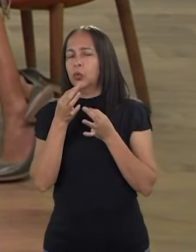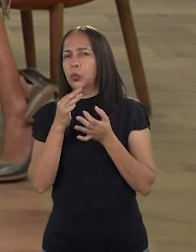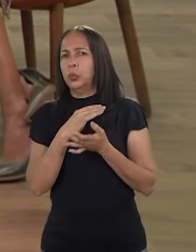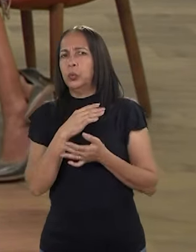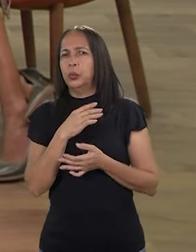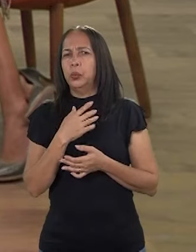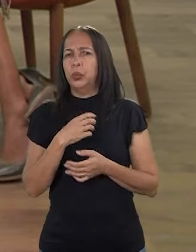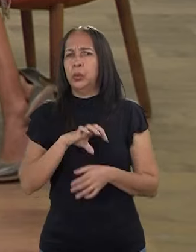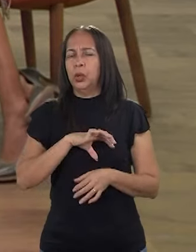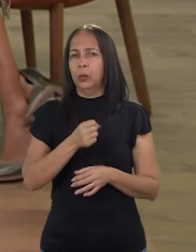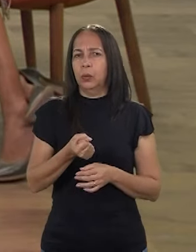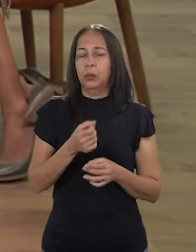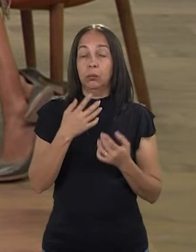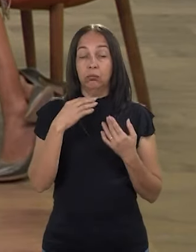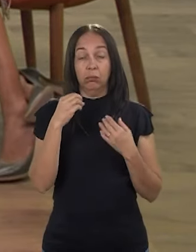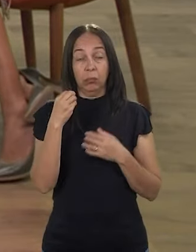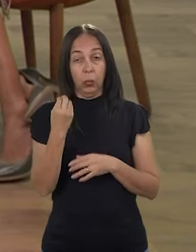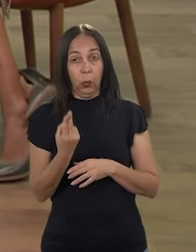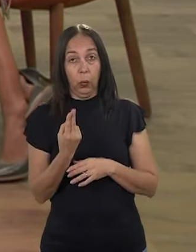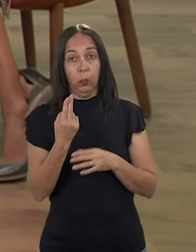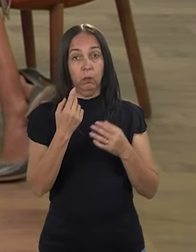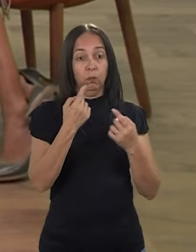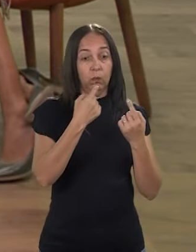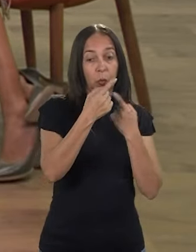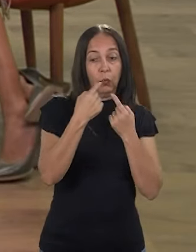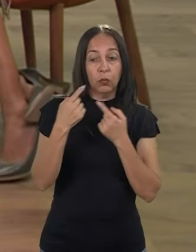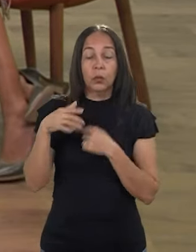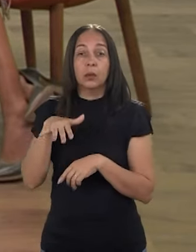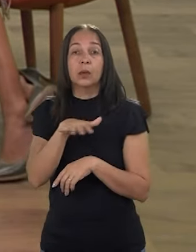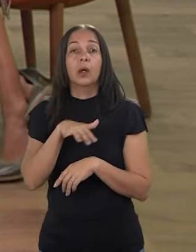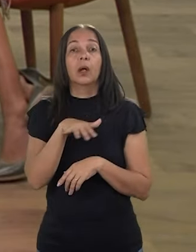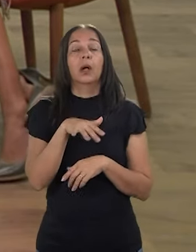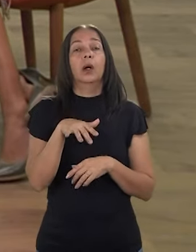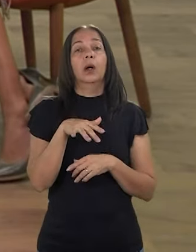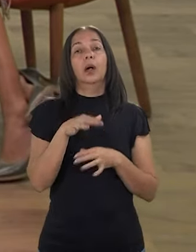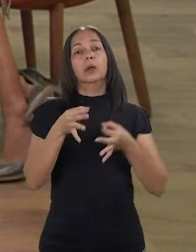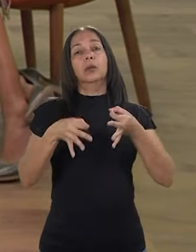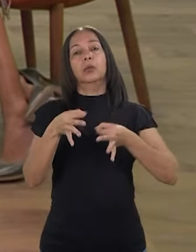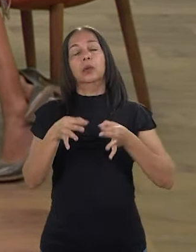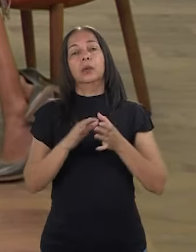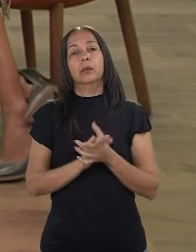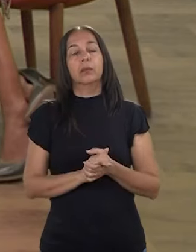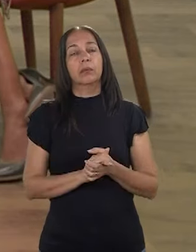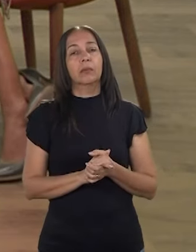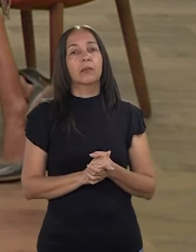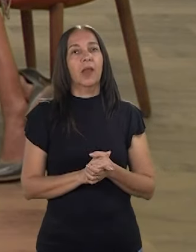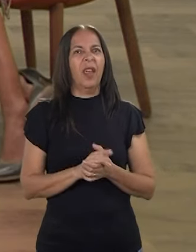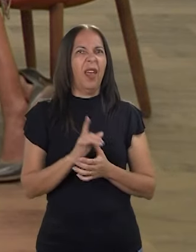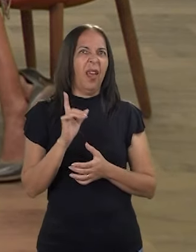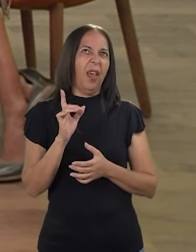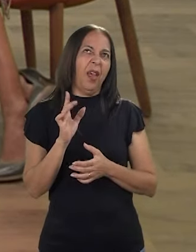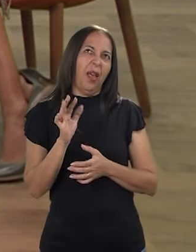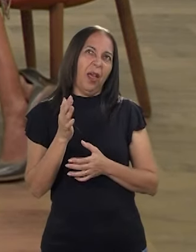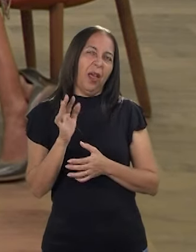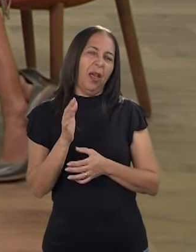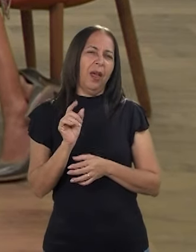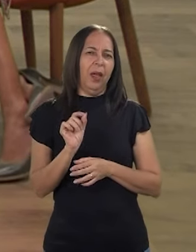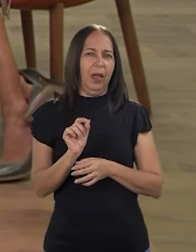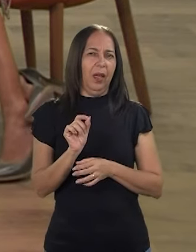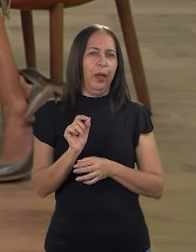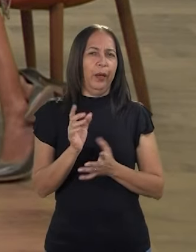de ódio e a talvez de aí com com campo e jurídico essa impressão minha é uma leitura